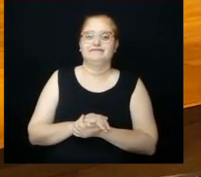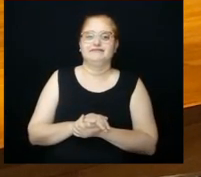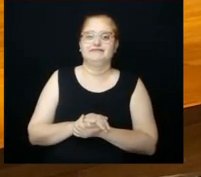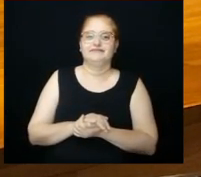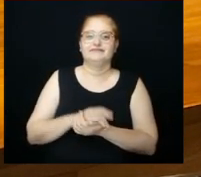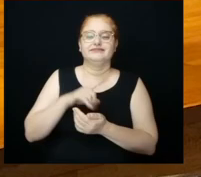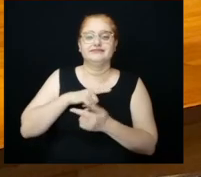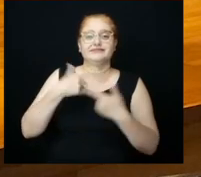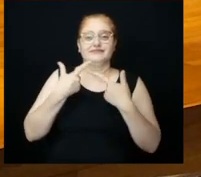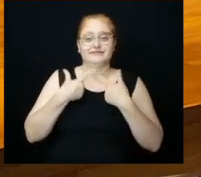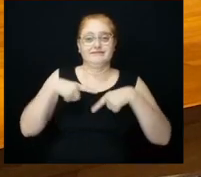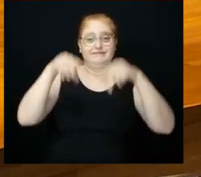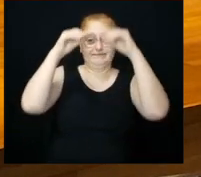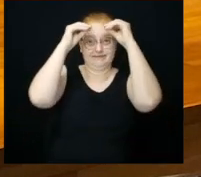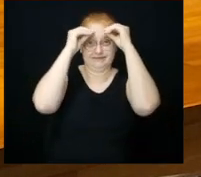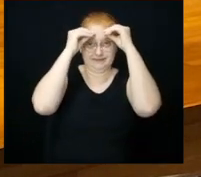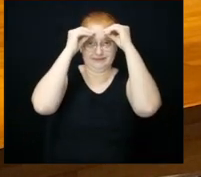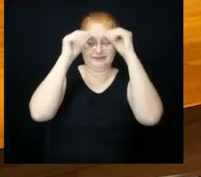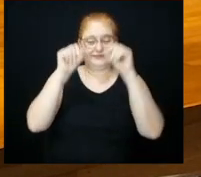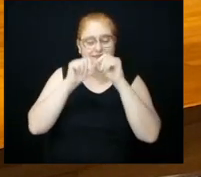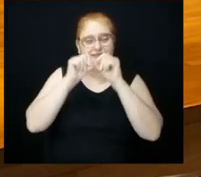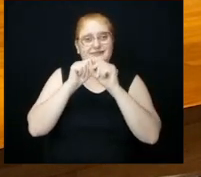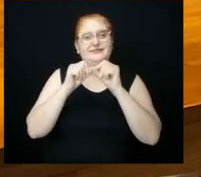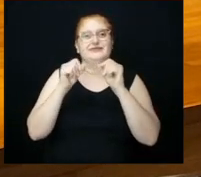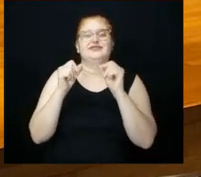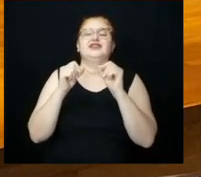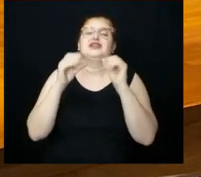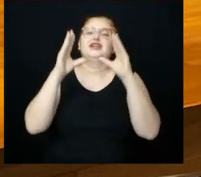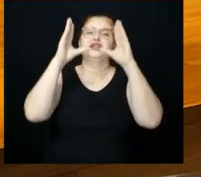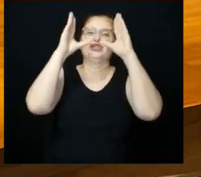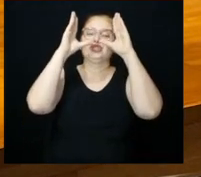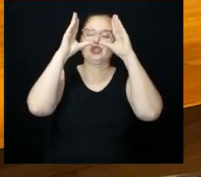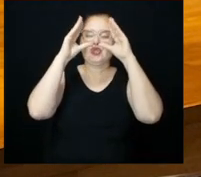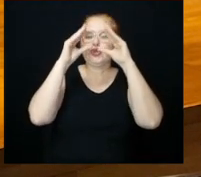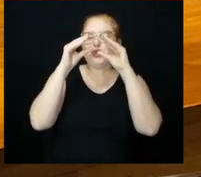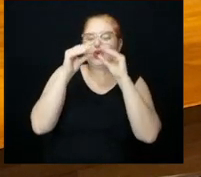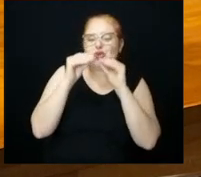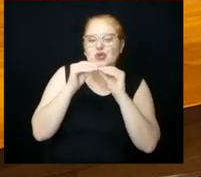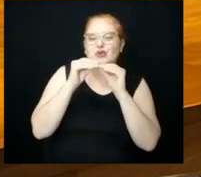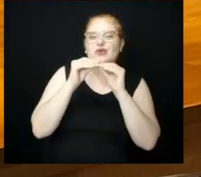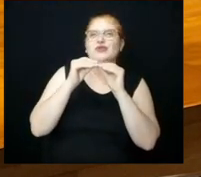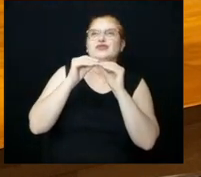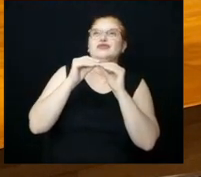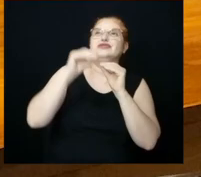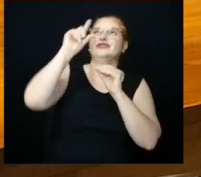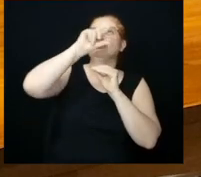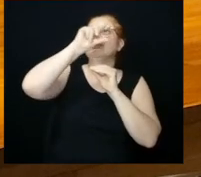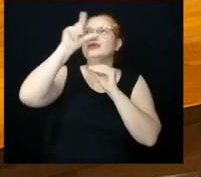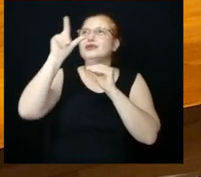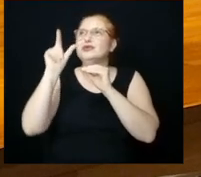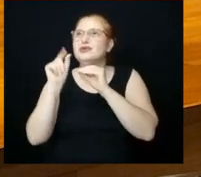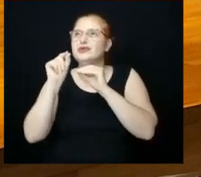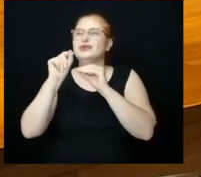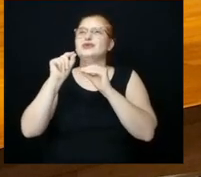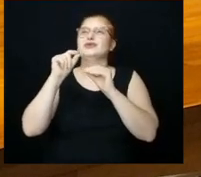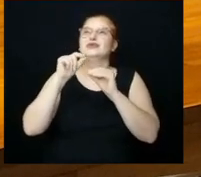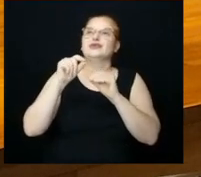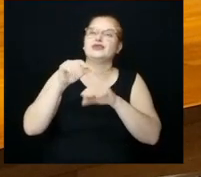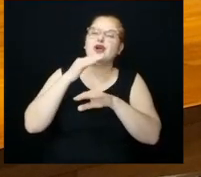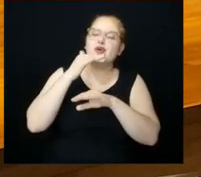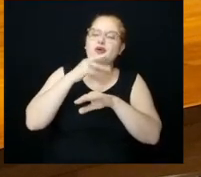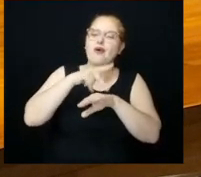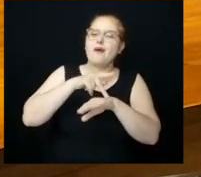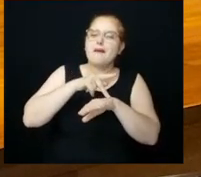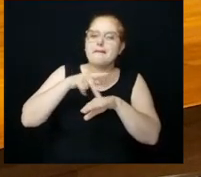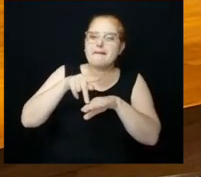reinvenção da linguagem que ele faz, né? A noite toda se vai enluarando pratinhada, né? Que seria algo de prateado,